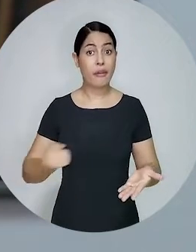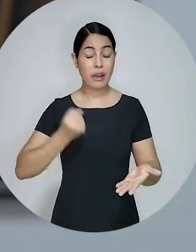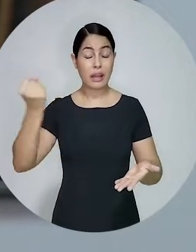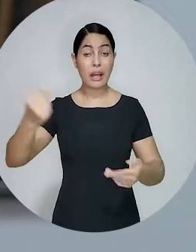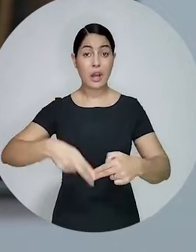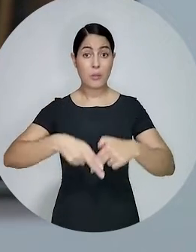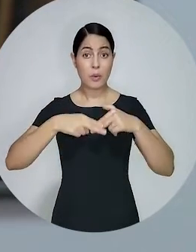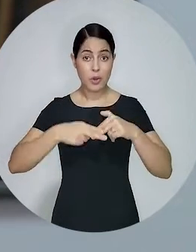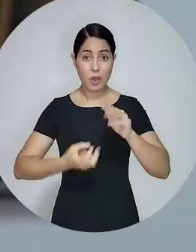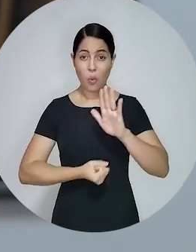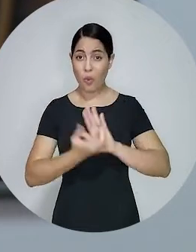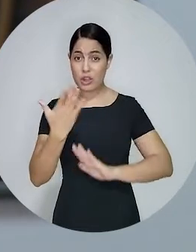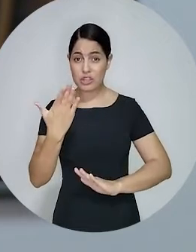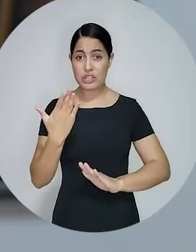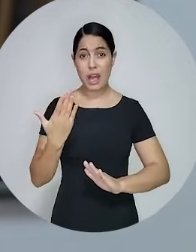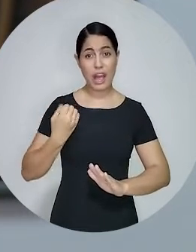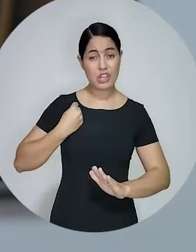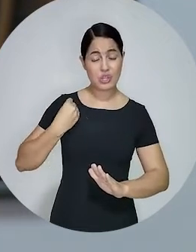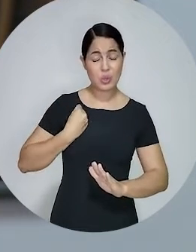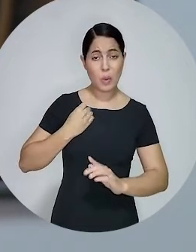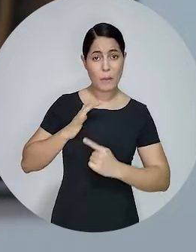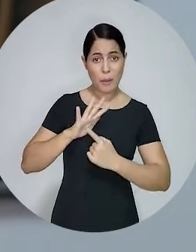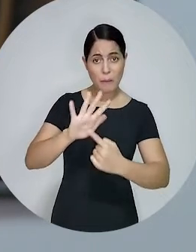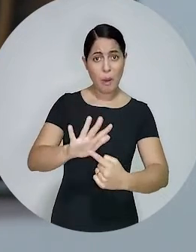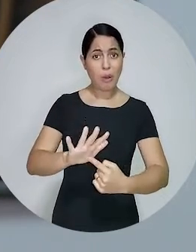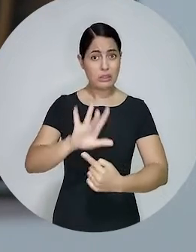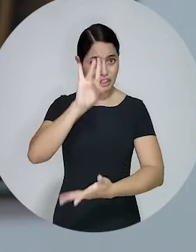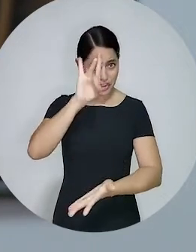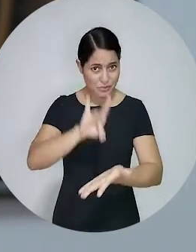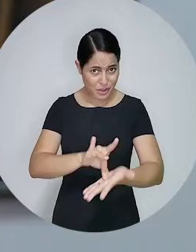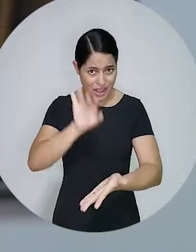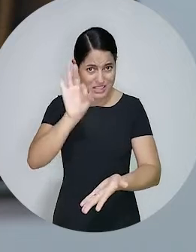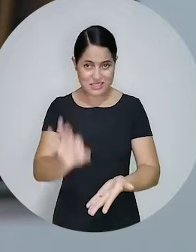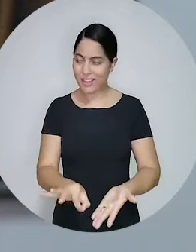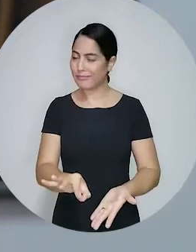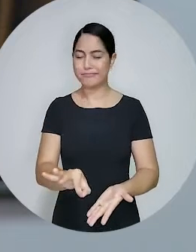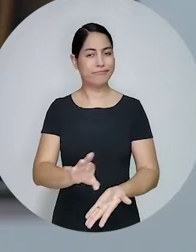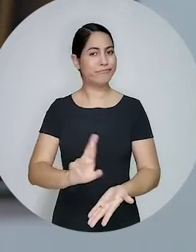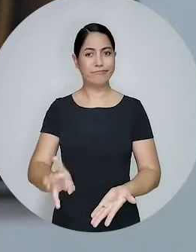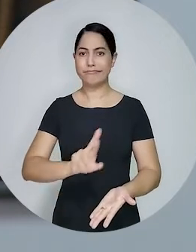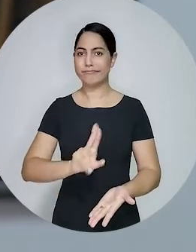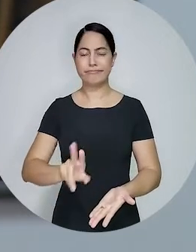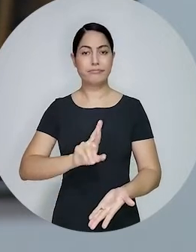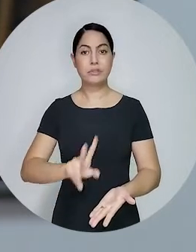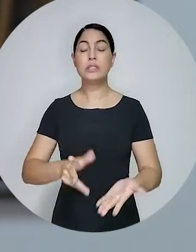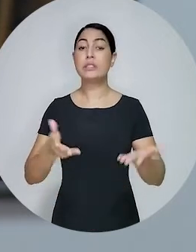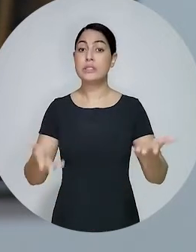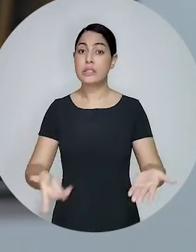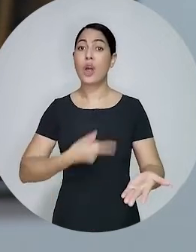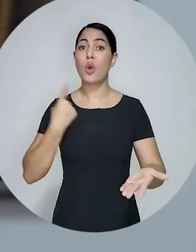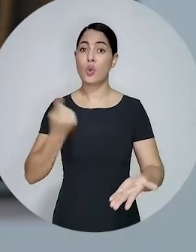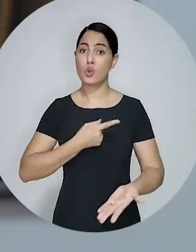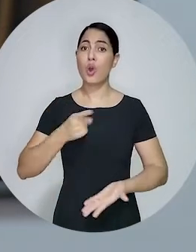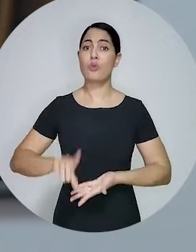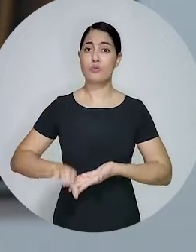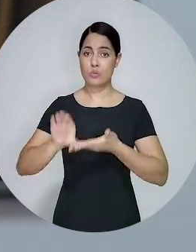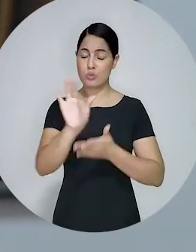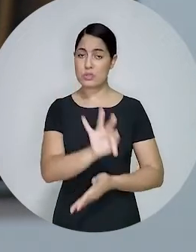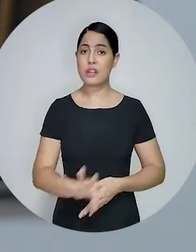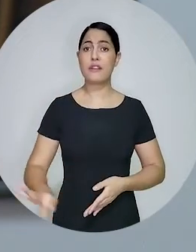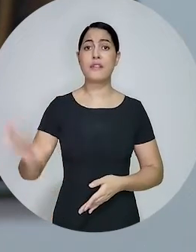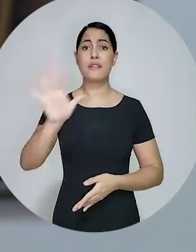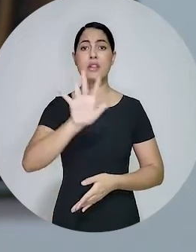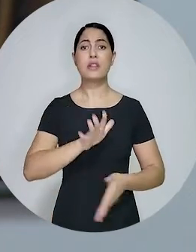é que nós temos uma cifra oculta, porque os números muitas vezes eles não são reais. É por isso que o nosso Conselho